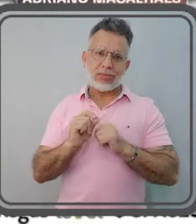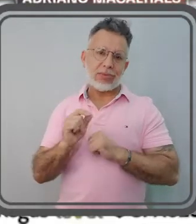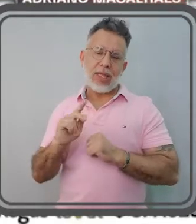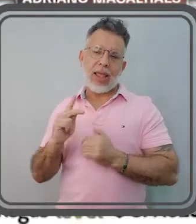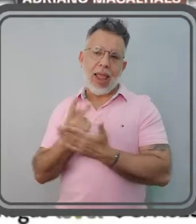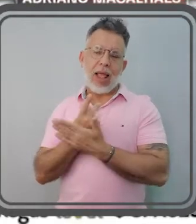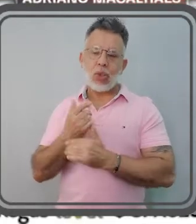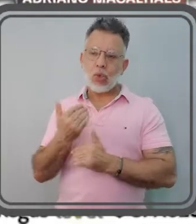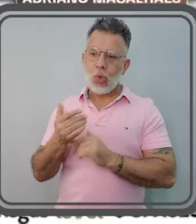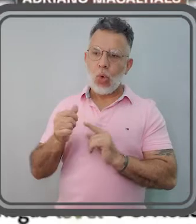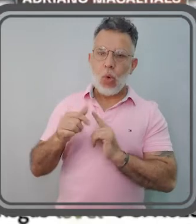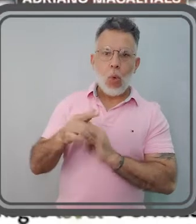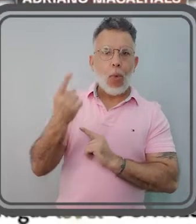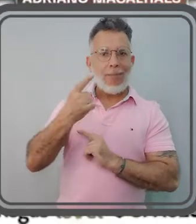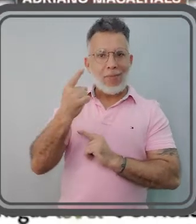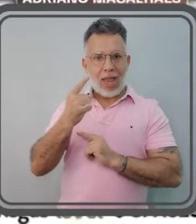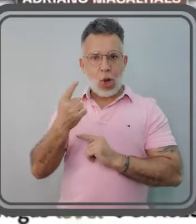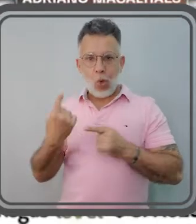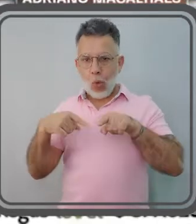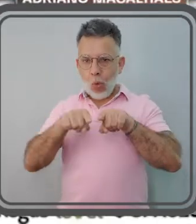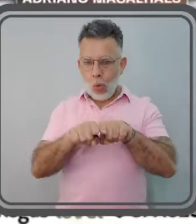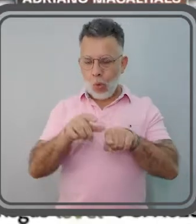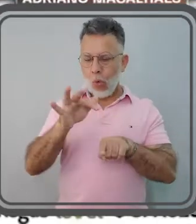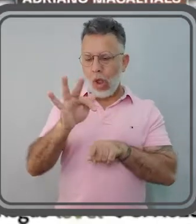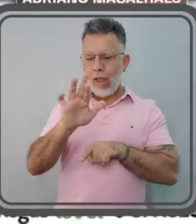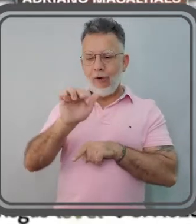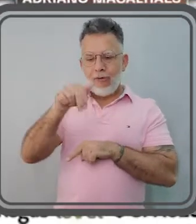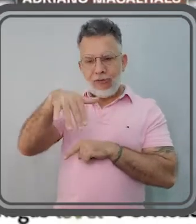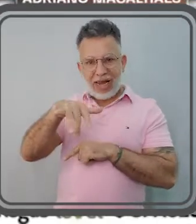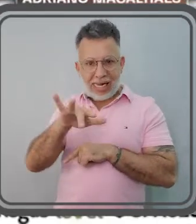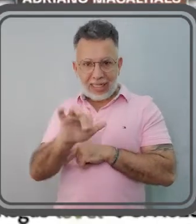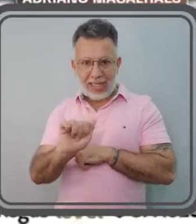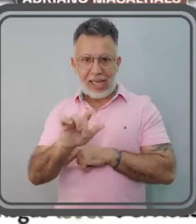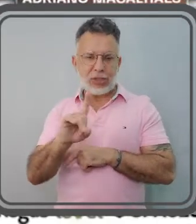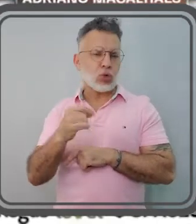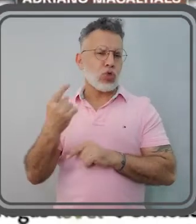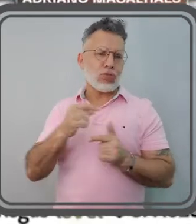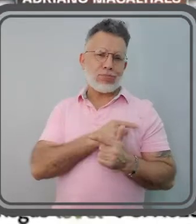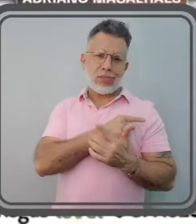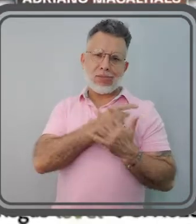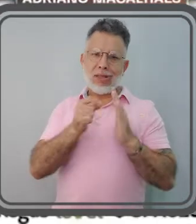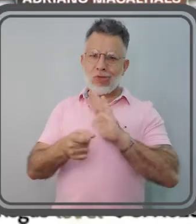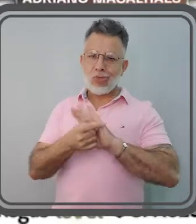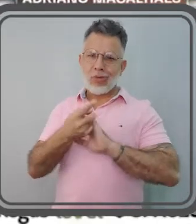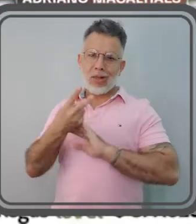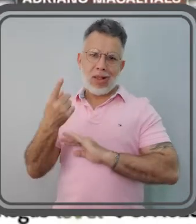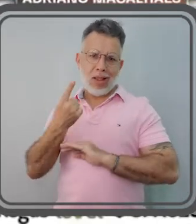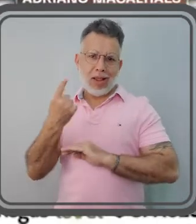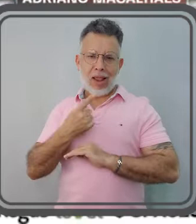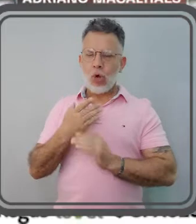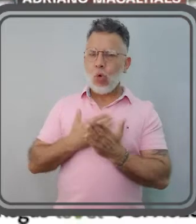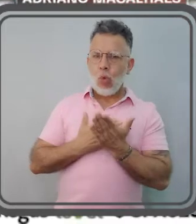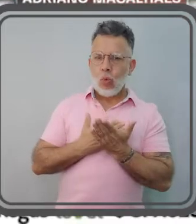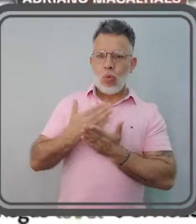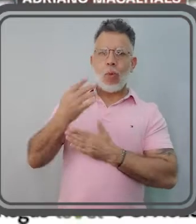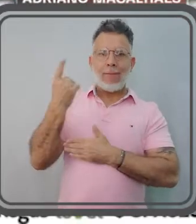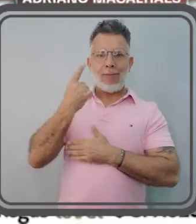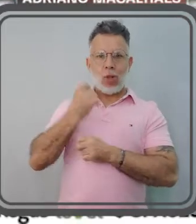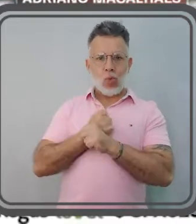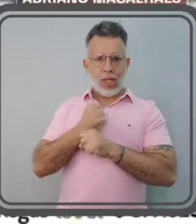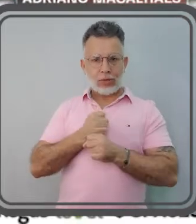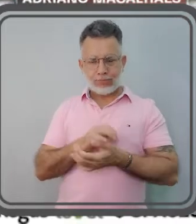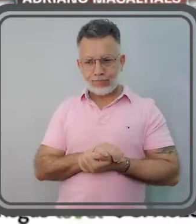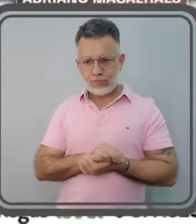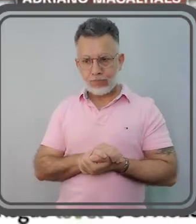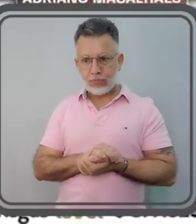verdade, os primeiros franqueados já aconteceram já quase no primeiro ano. É, e isso sem divulgar, isso que é o mais legal, né? Porque eu não